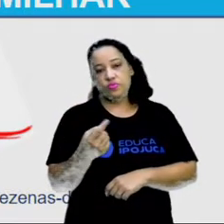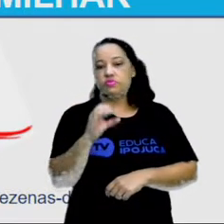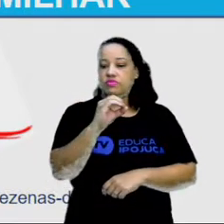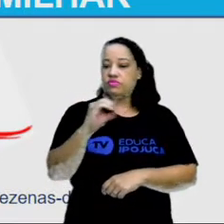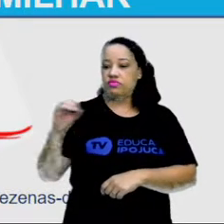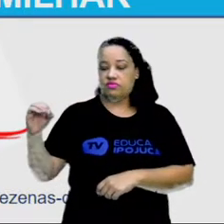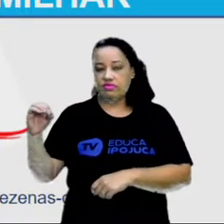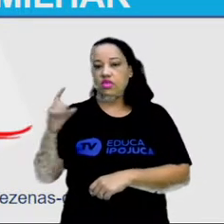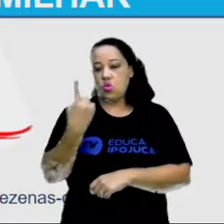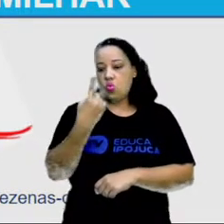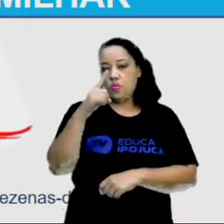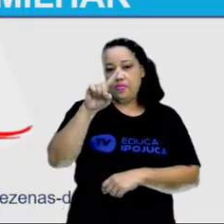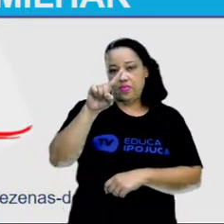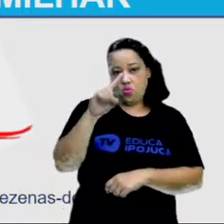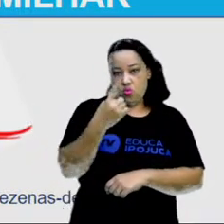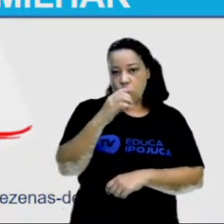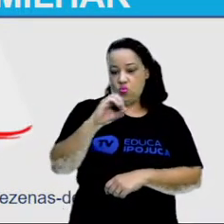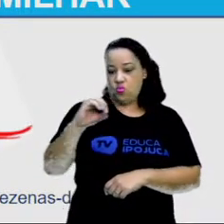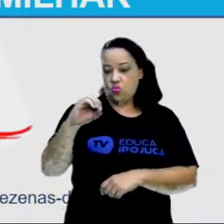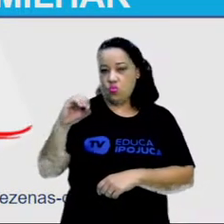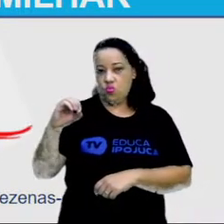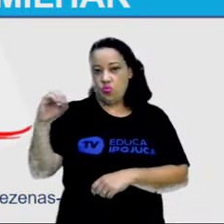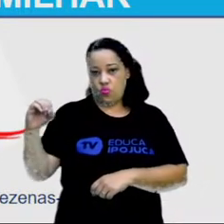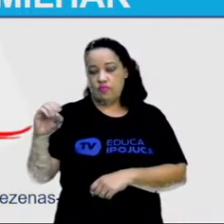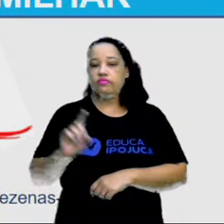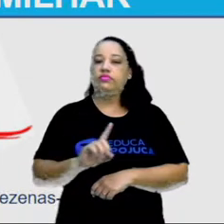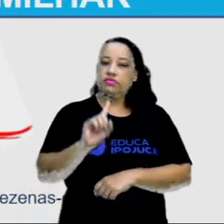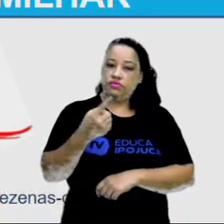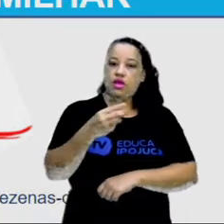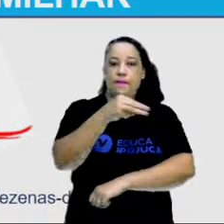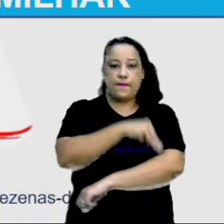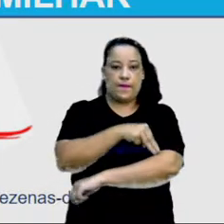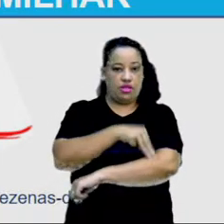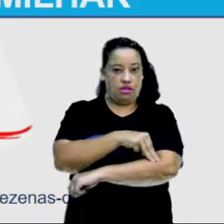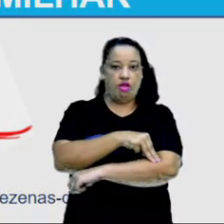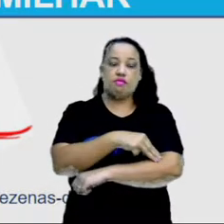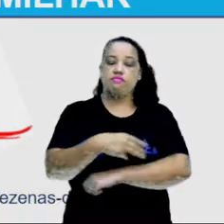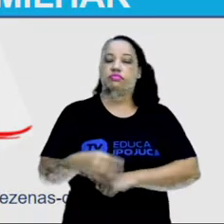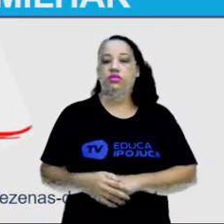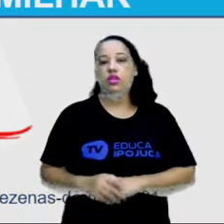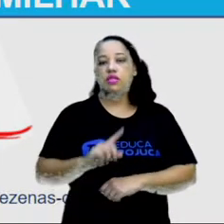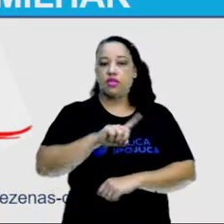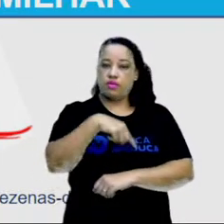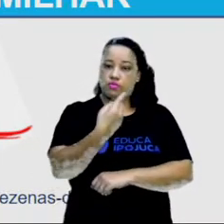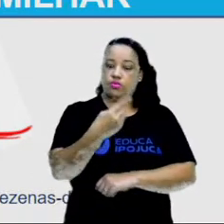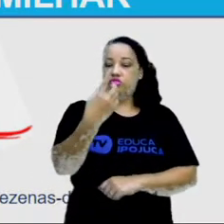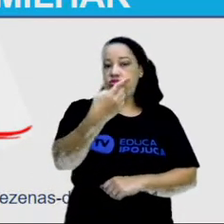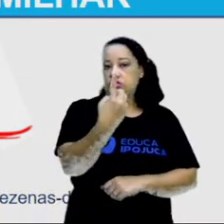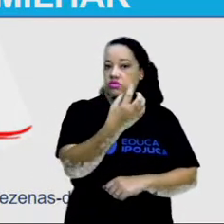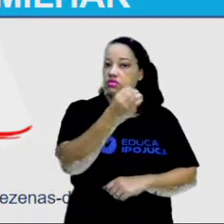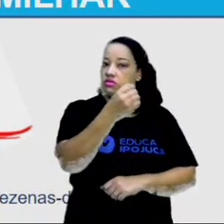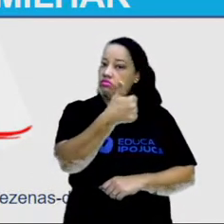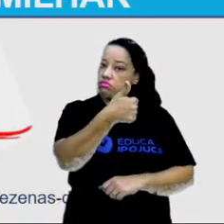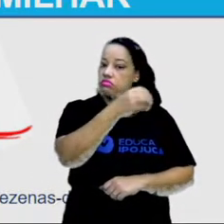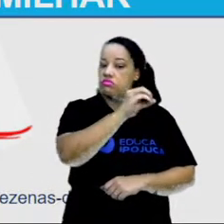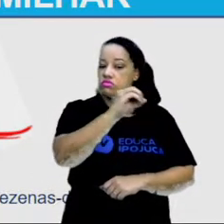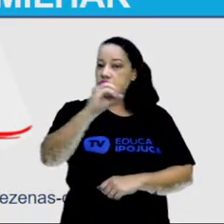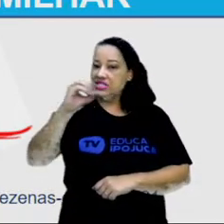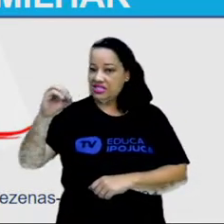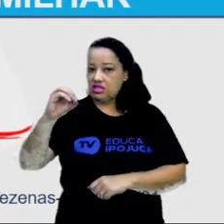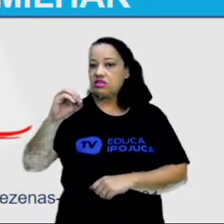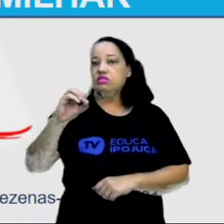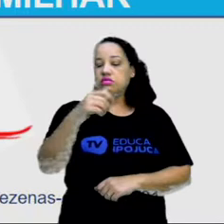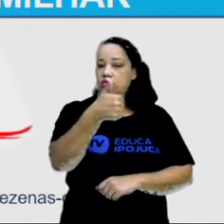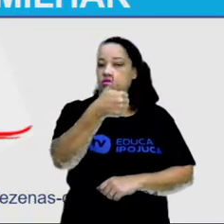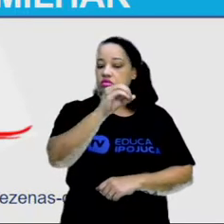zeros, que é referente a 1.000. Uma unidade de milhar. Na próxima, que tem 100, que é igual ao quê? A uma